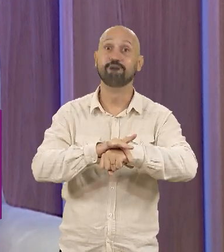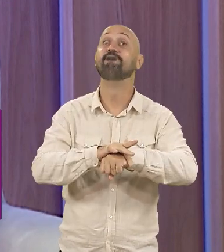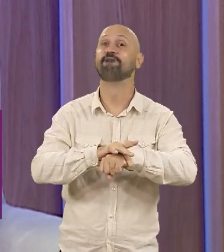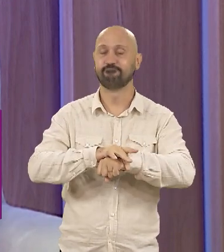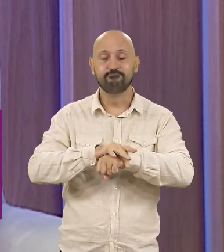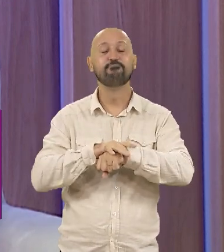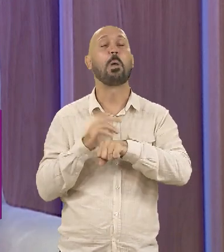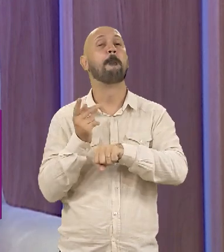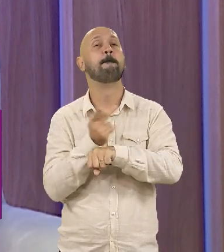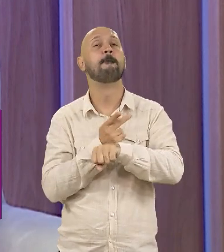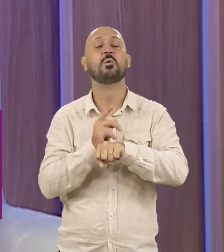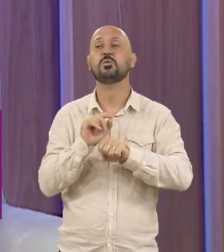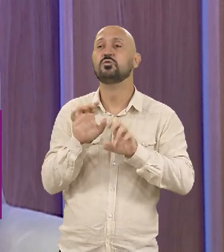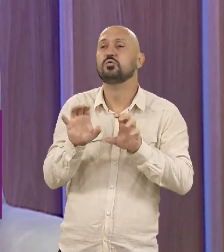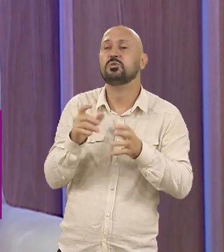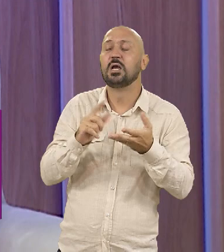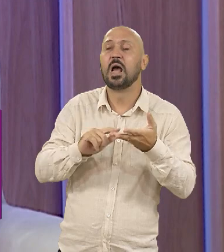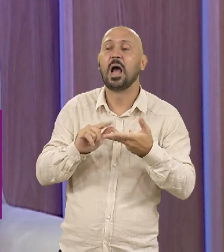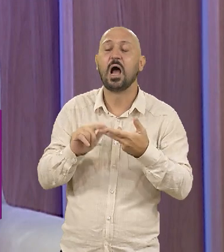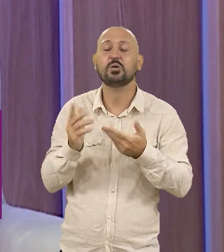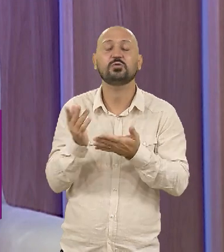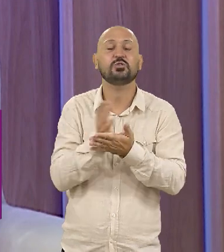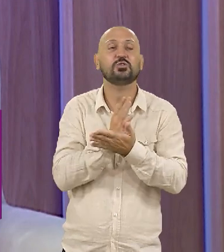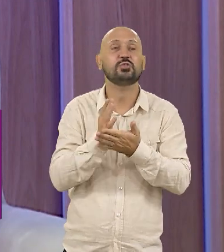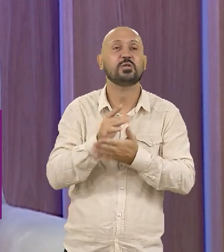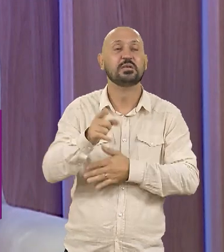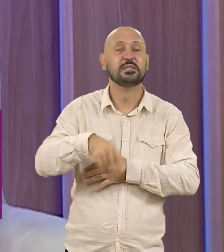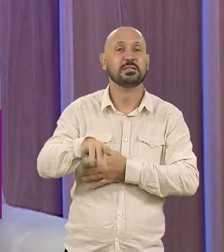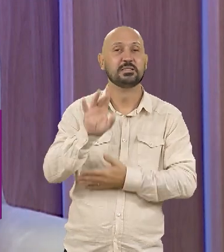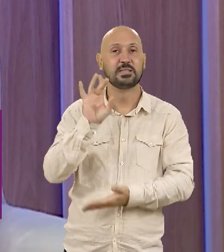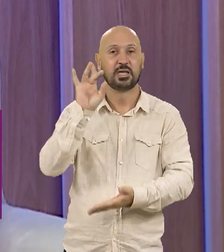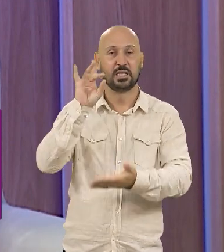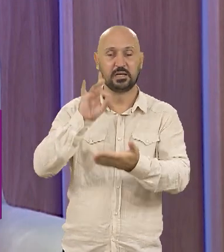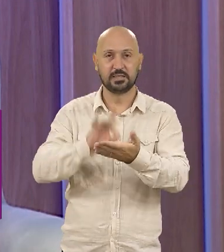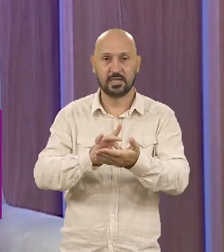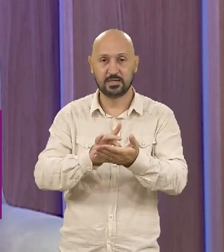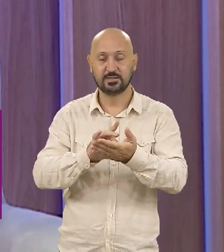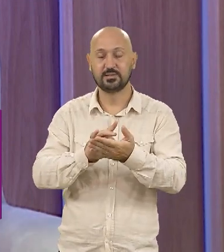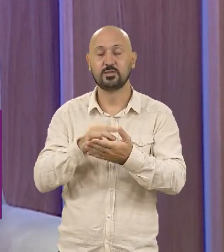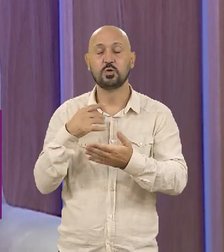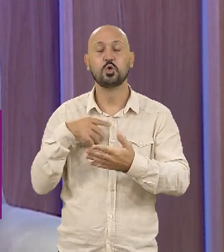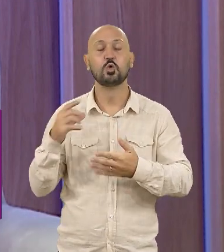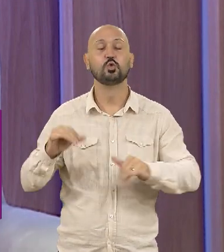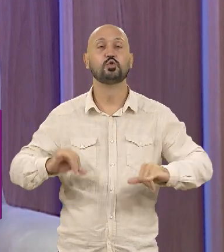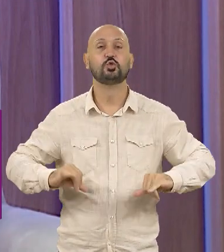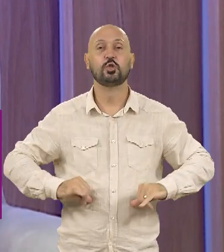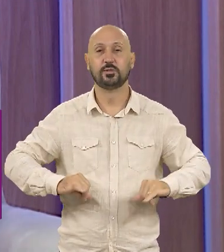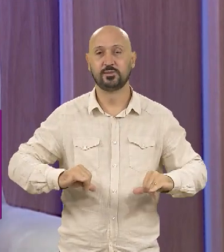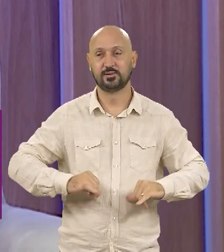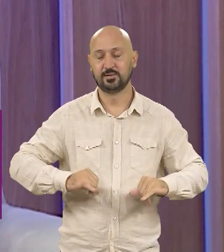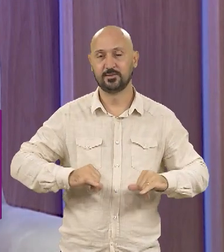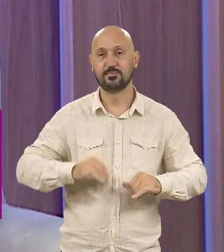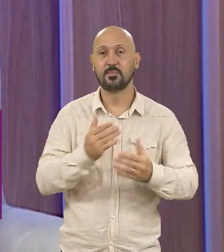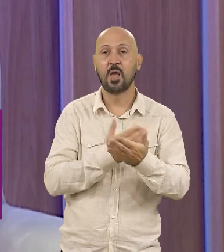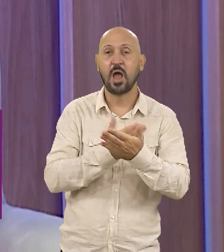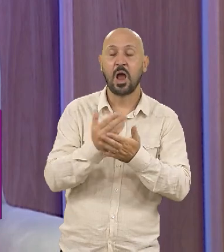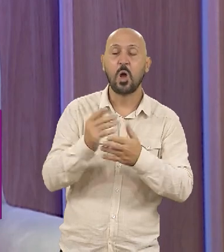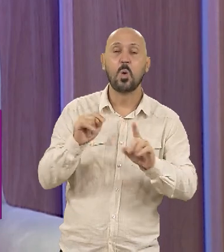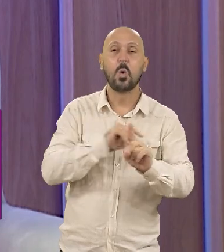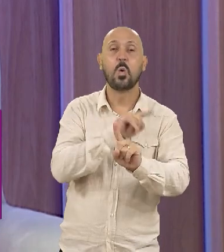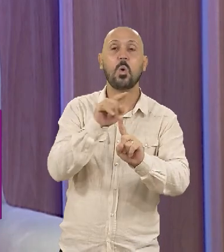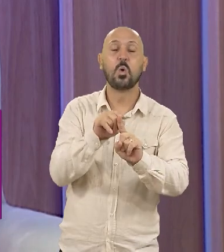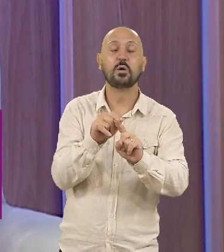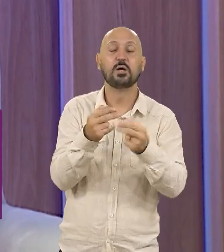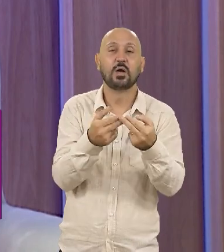aí elas buscam algumas fugas desta realidade, deste próprio sofrimento para alguns